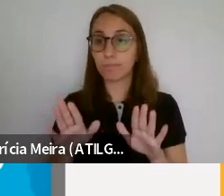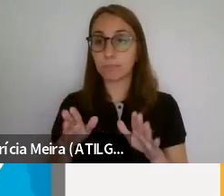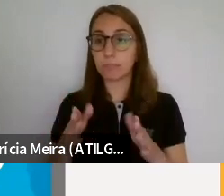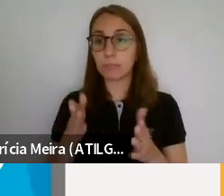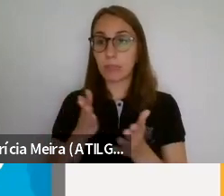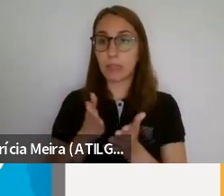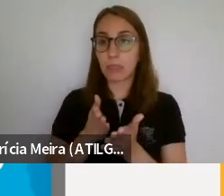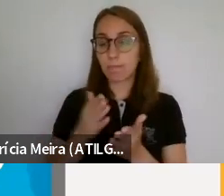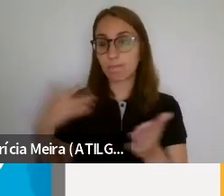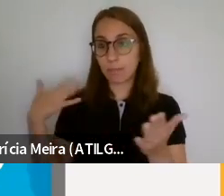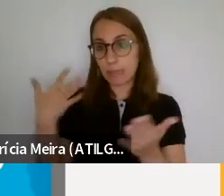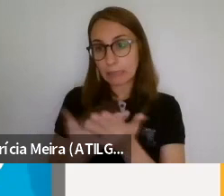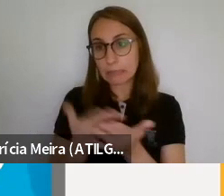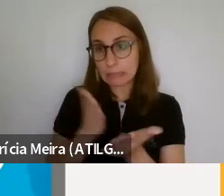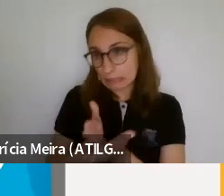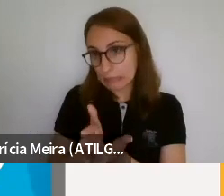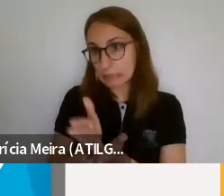dispositivos individuais de cada aluno